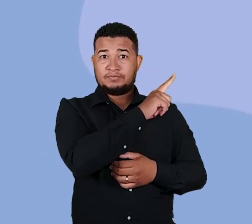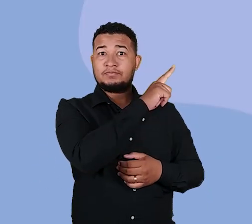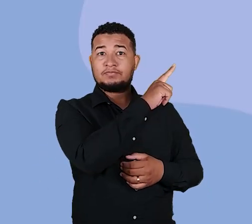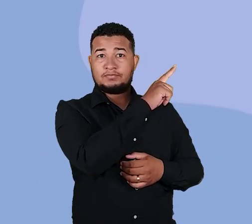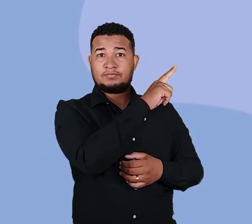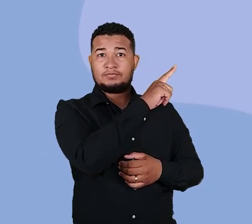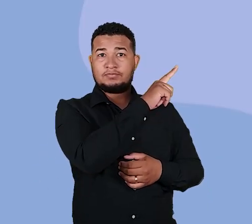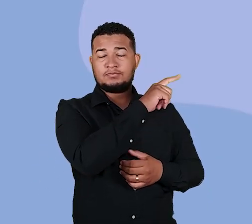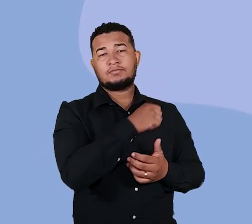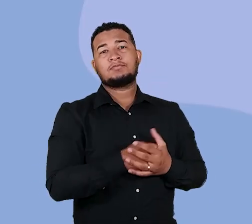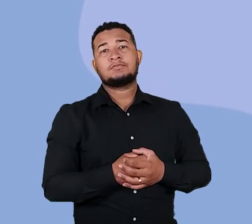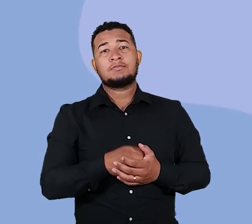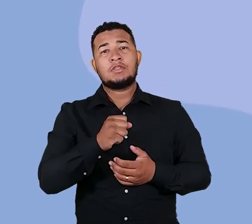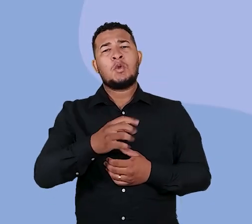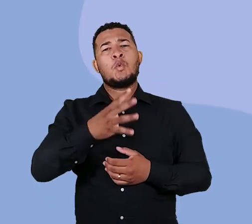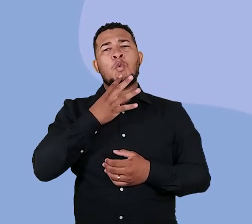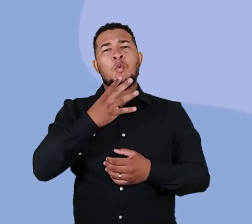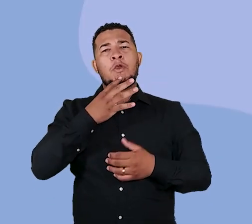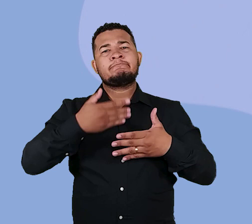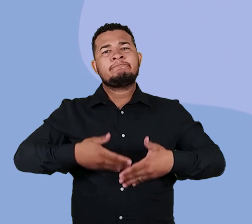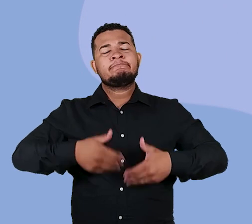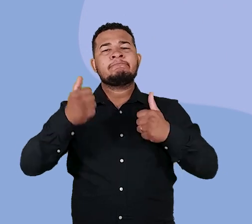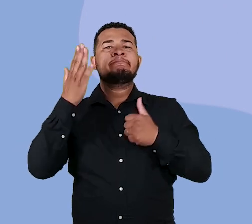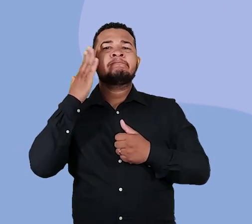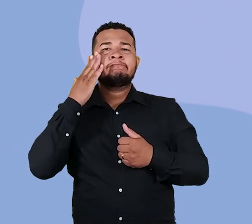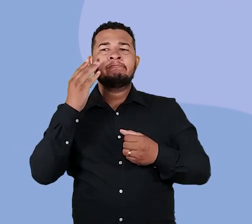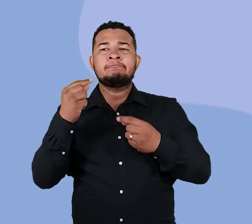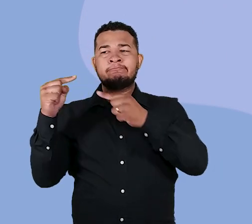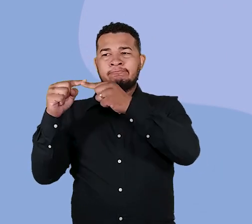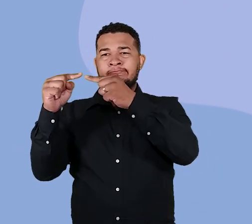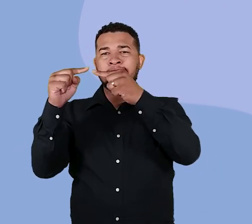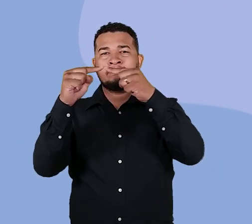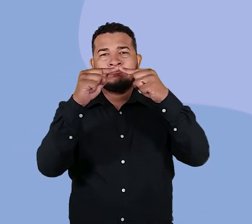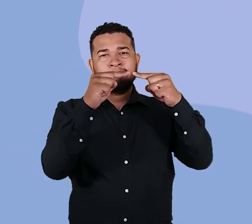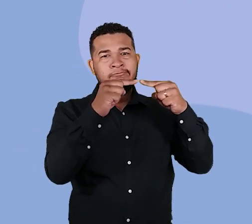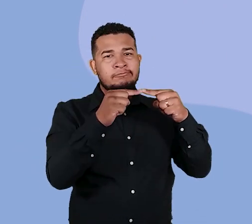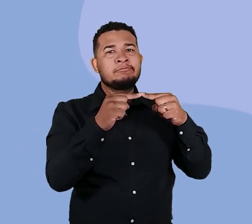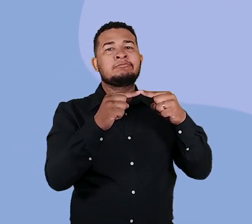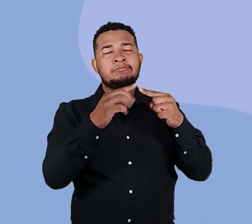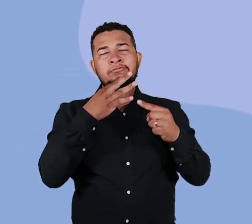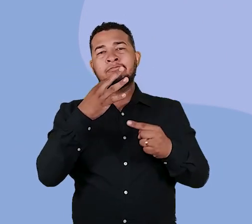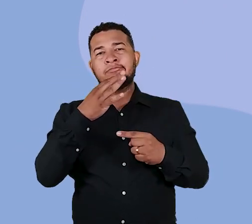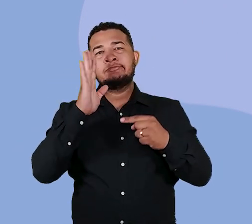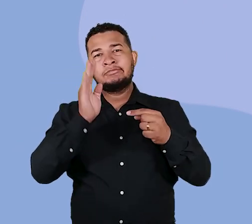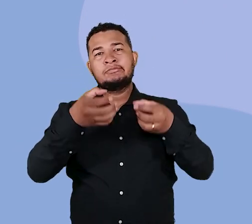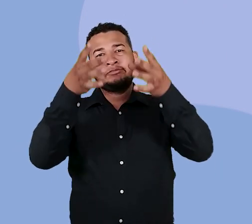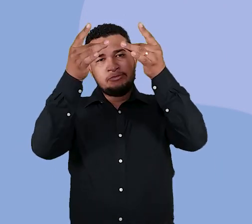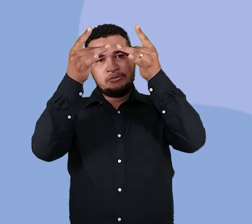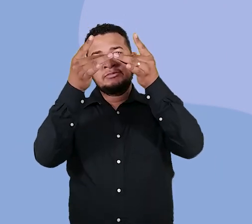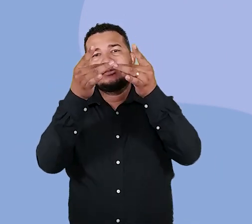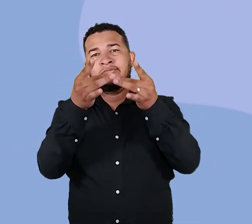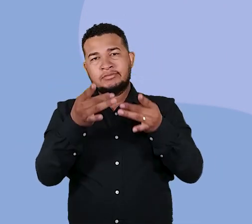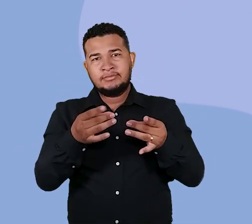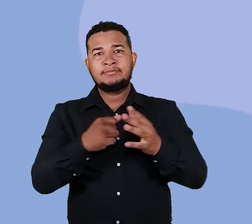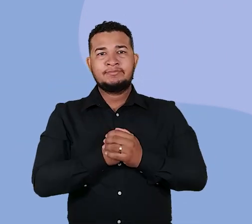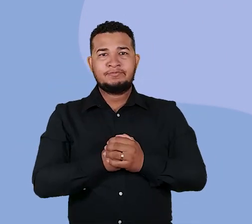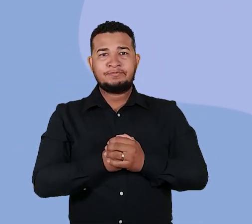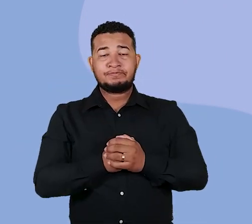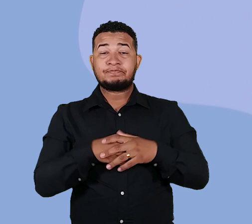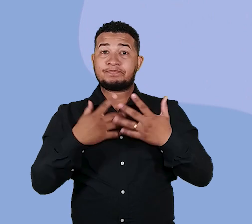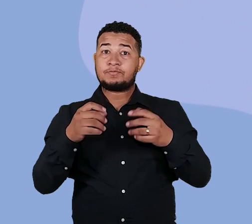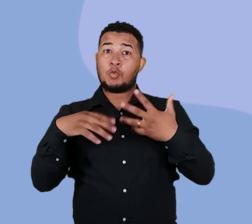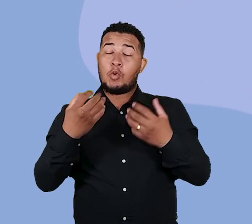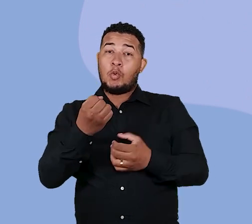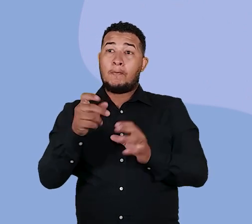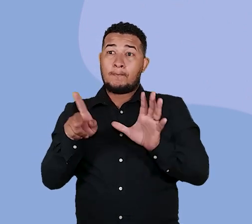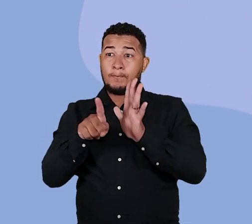Conhecendo melhor os conjuntos numéricos, nós já vimos que são esses: naturais, inteiros, racionais, irracionais e reais. O